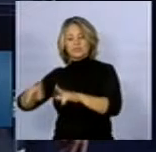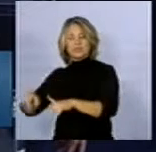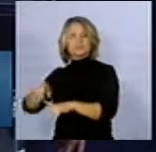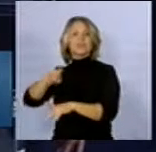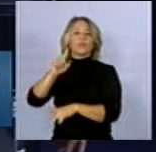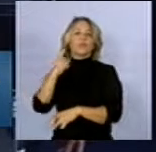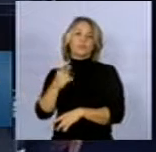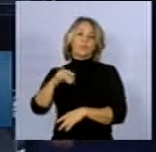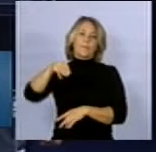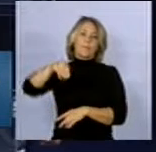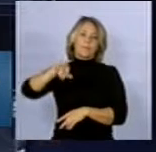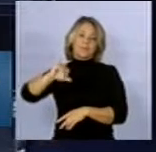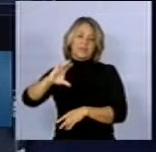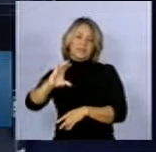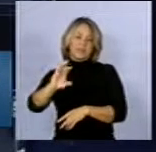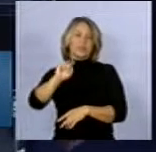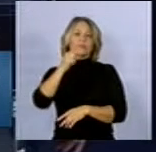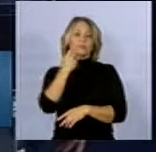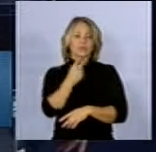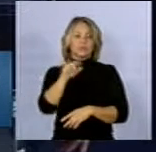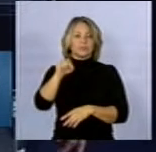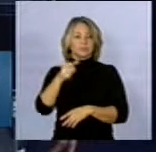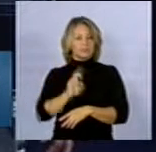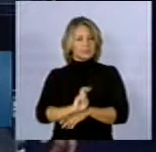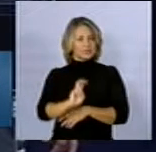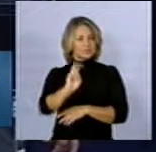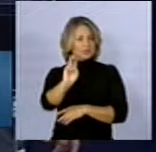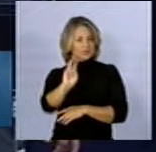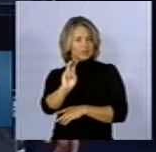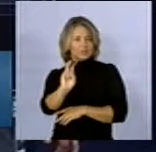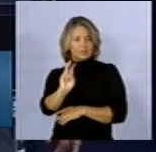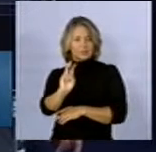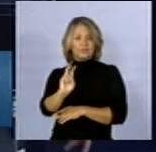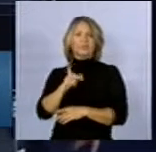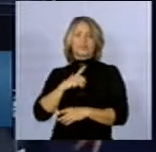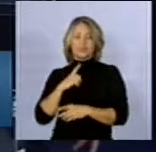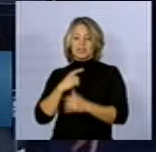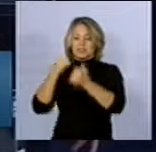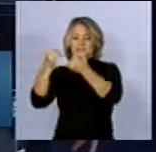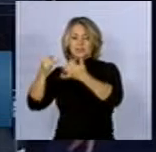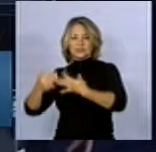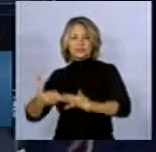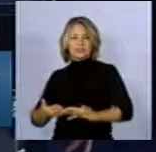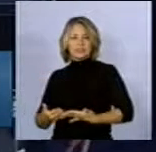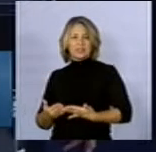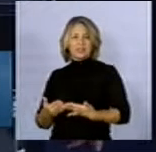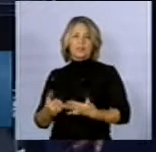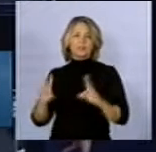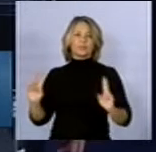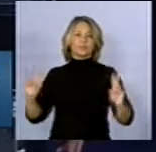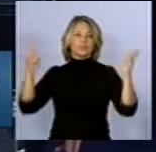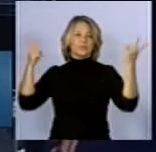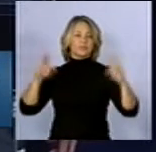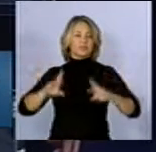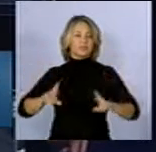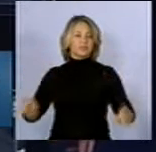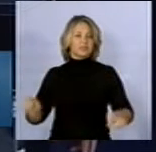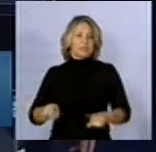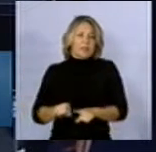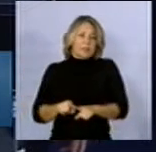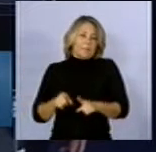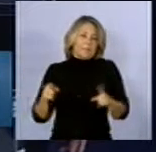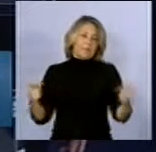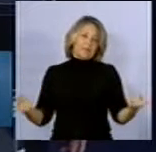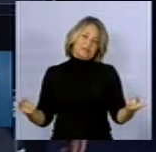Microtesla é 2,5 do que os epidemiológicos chamaram como sendo valores. Mas isso